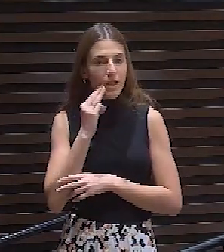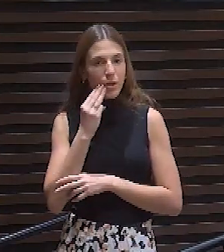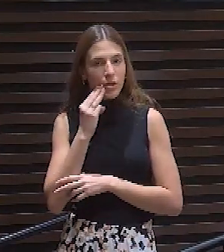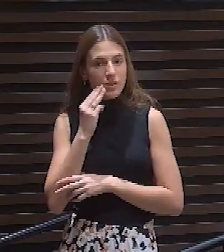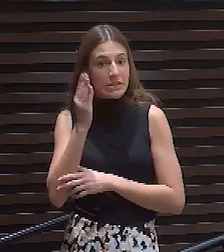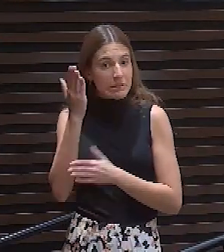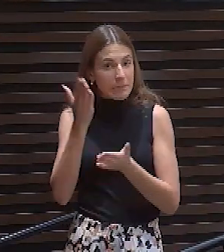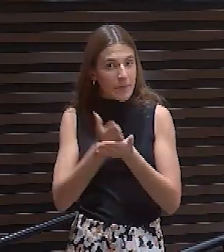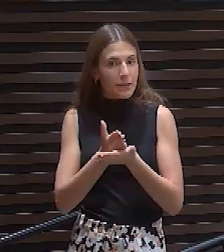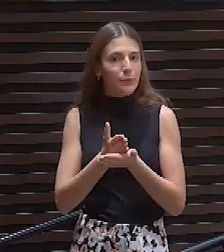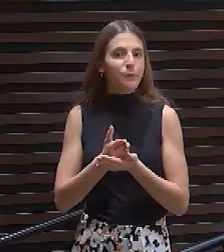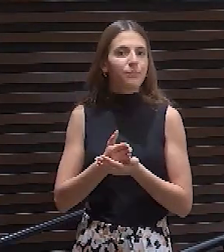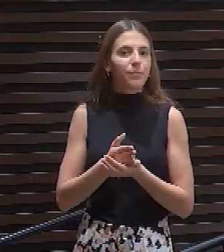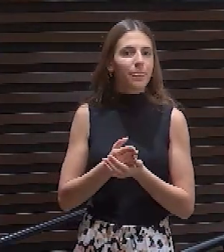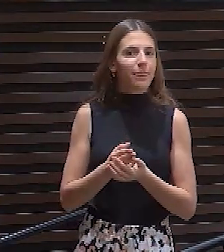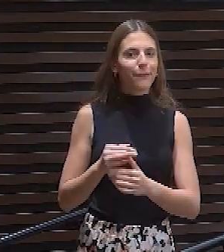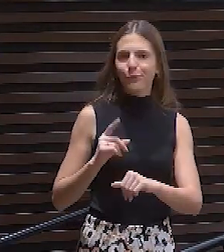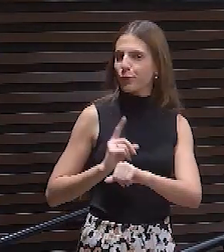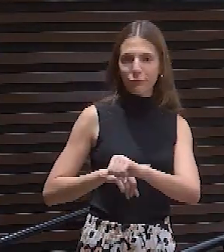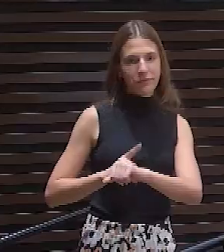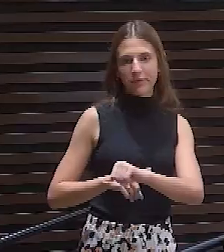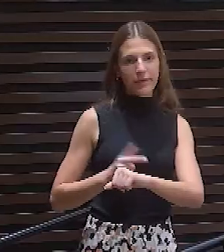Não leva tempo.